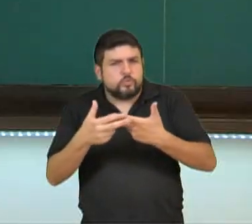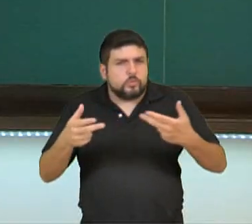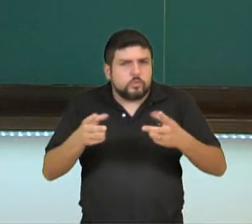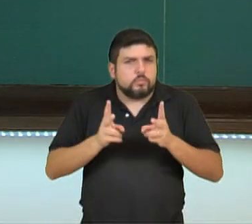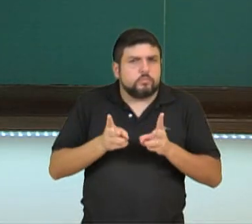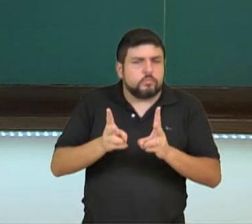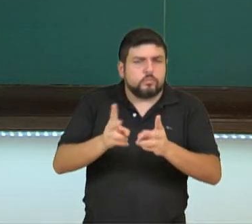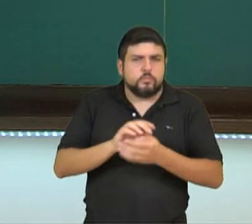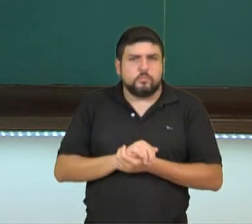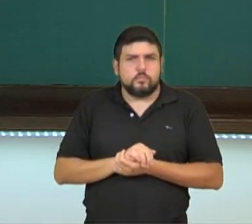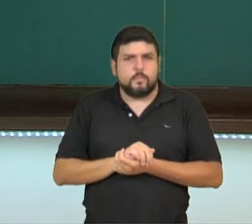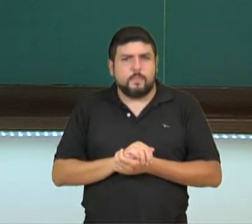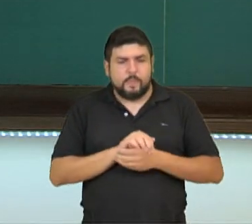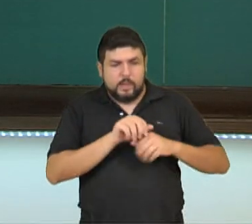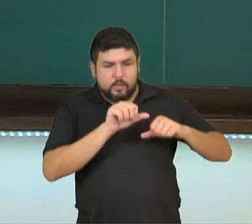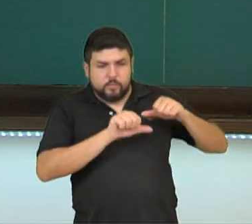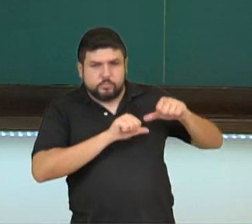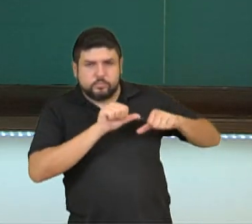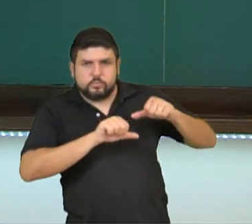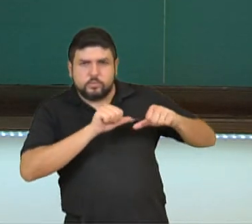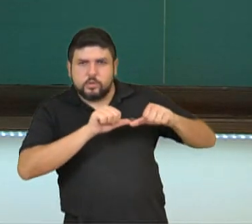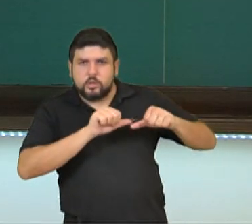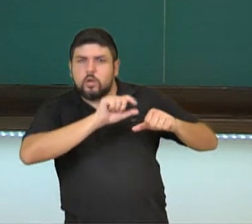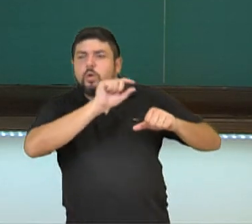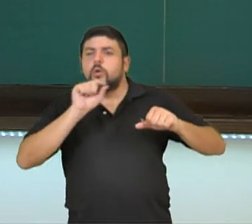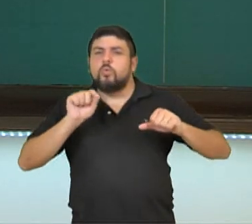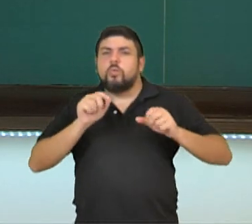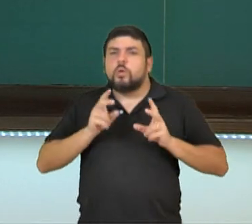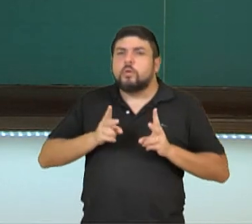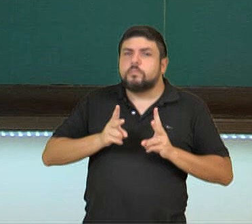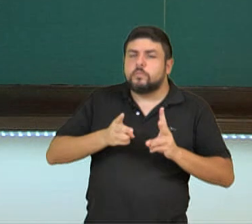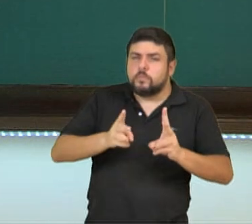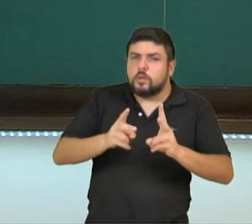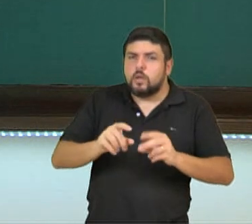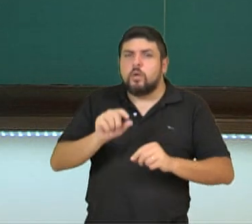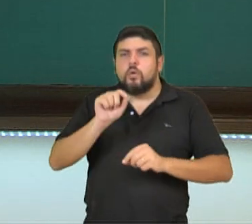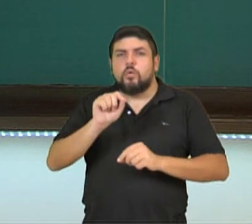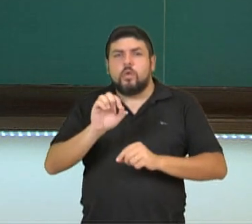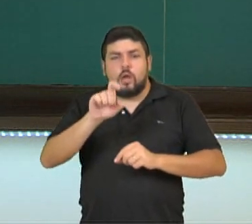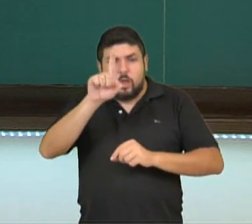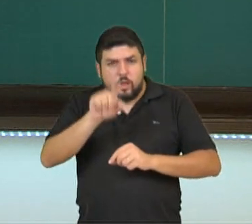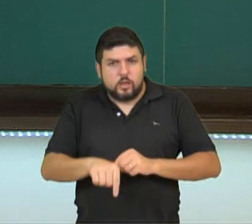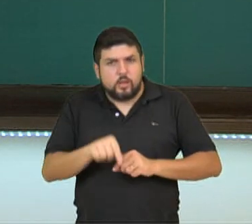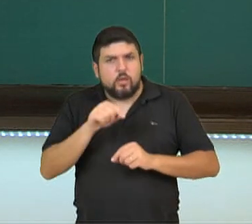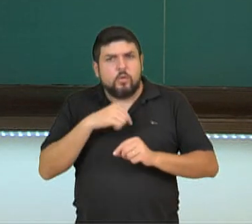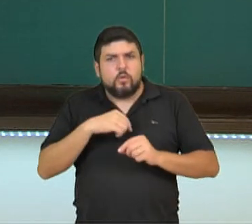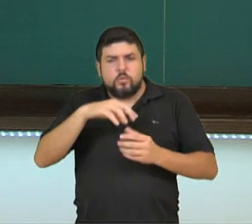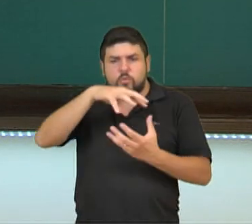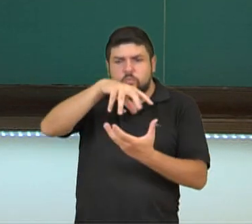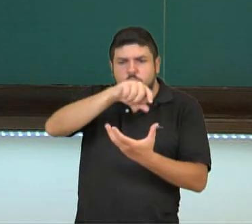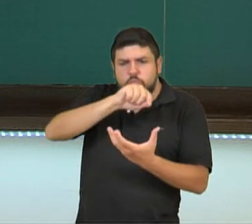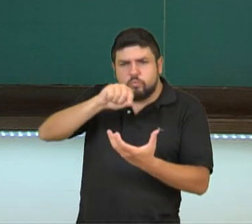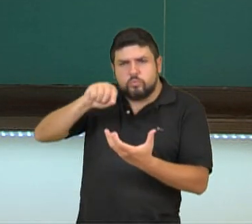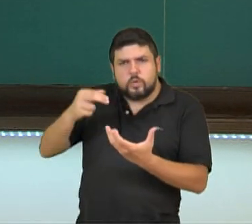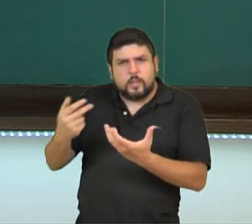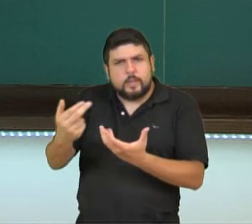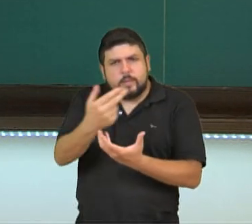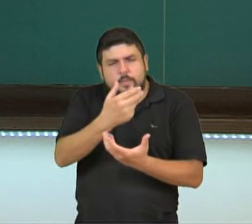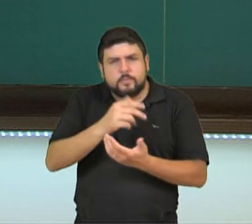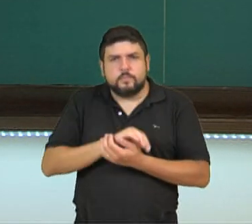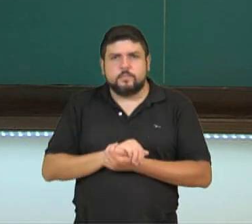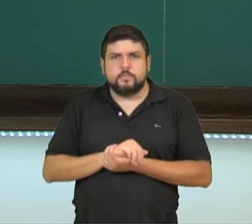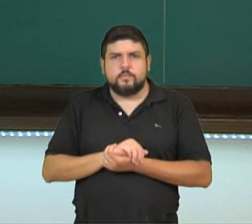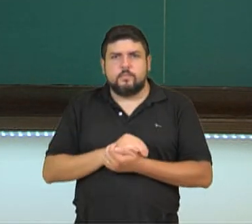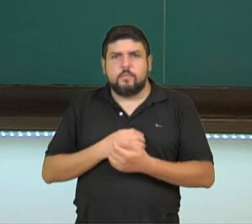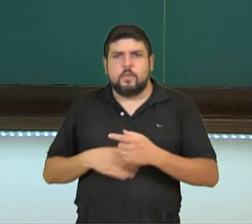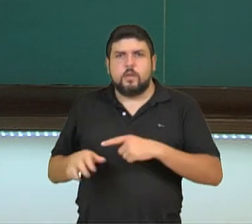lembrar que essas mudanças e permanências, elas nem sempre acontecem da mesma forma em toda a sociedade. Nesse vídeo,